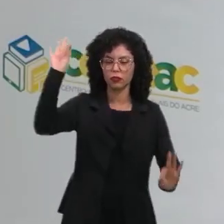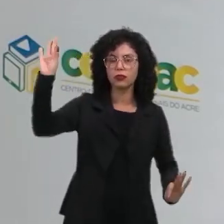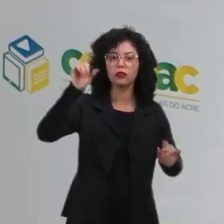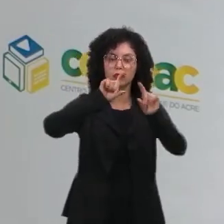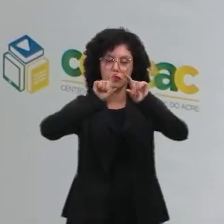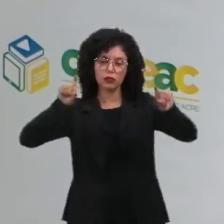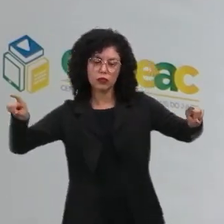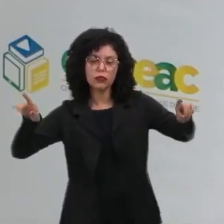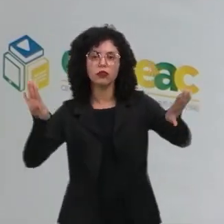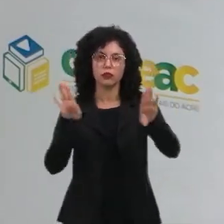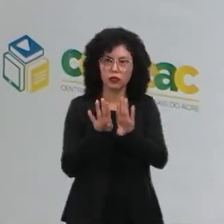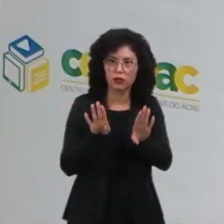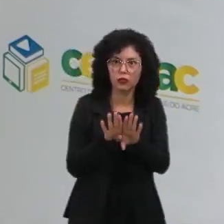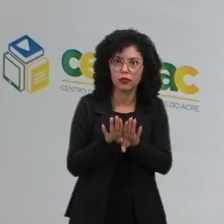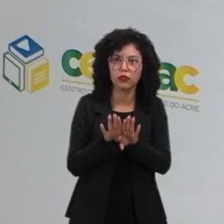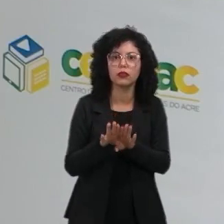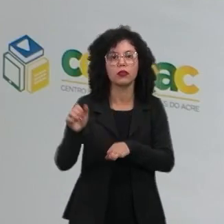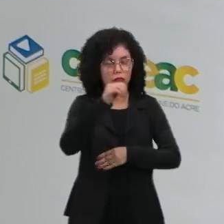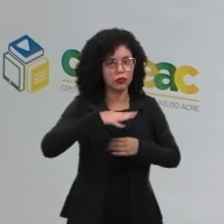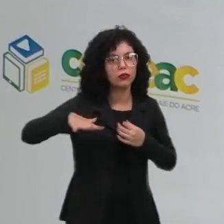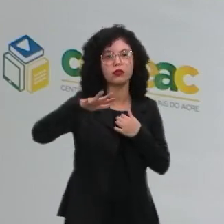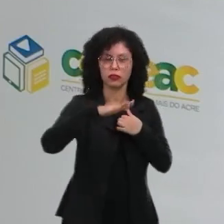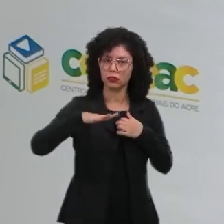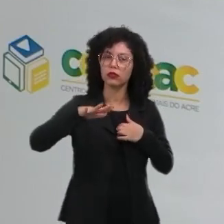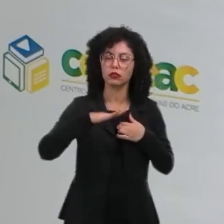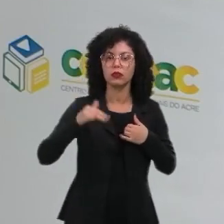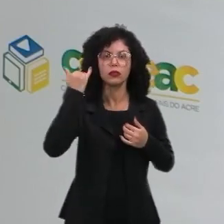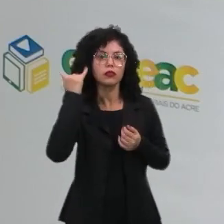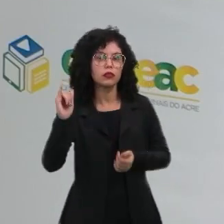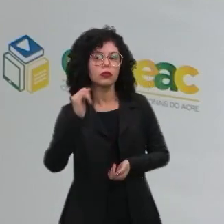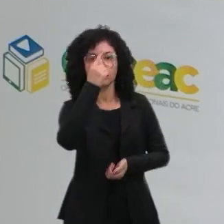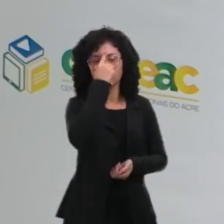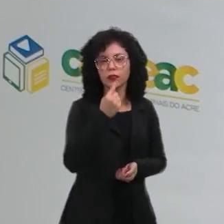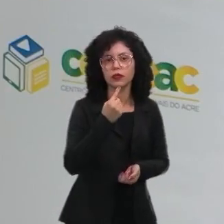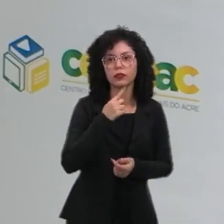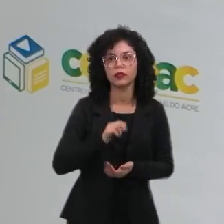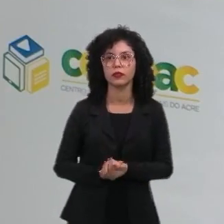né? A gente também falou sobre a questão de áreas e também a ideia de figuras de